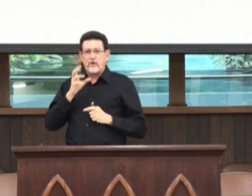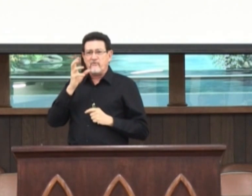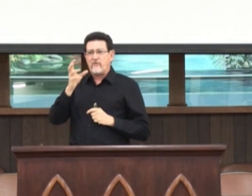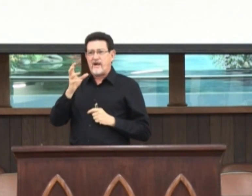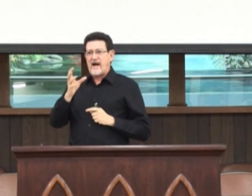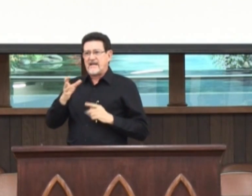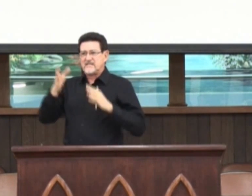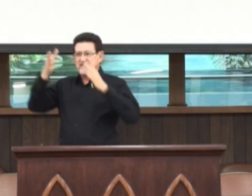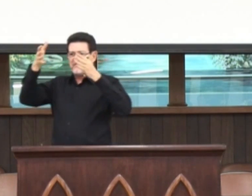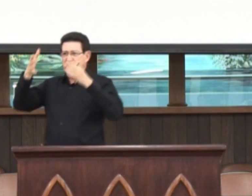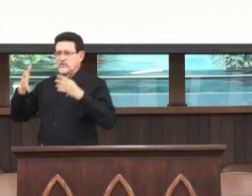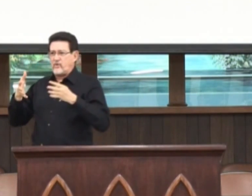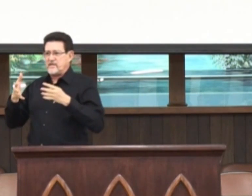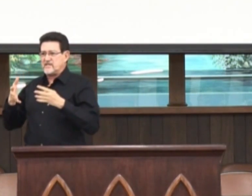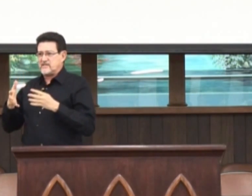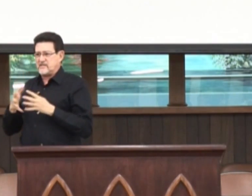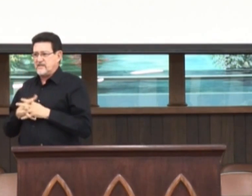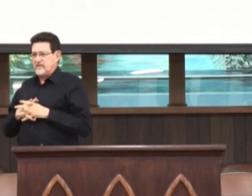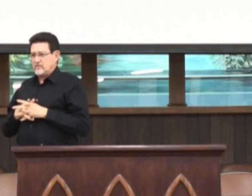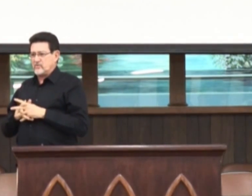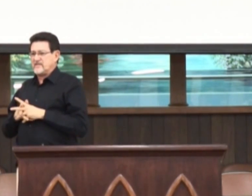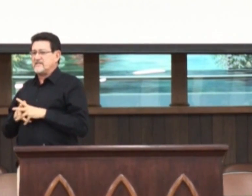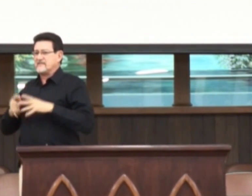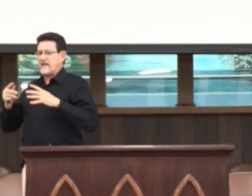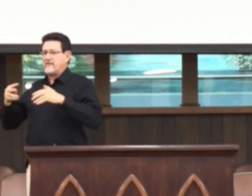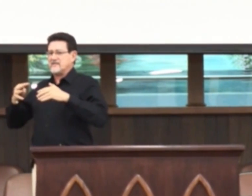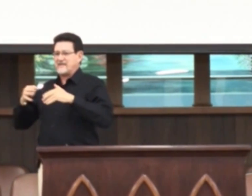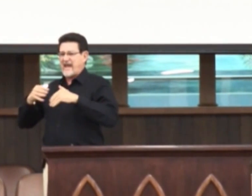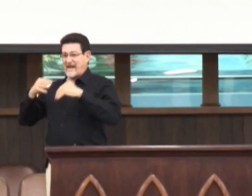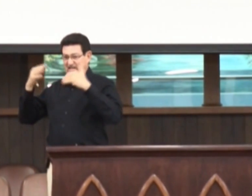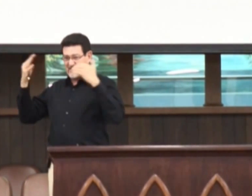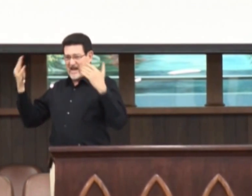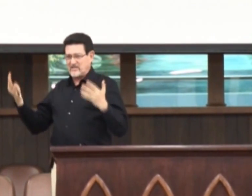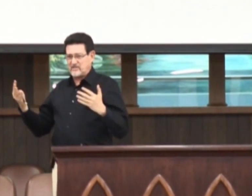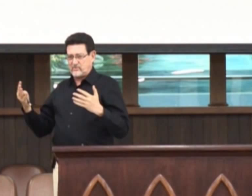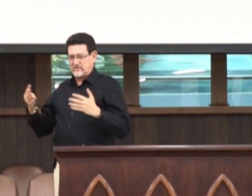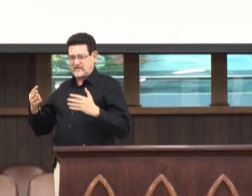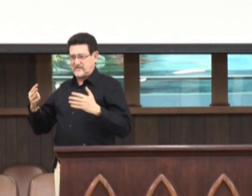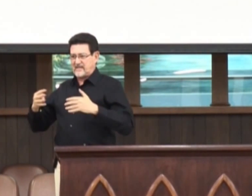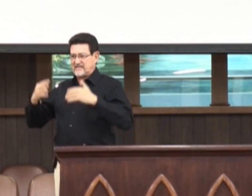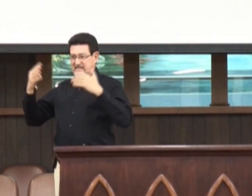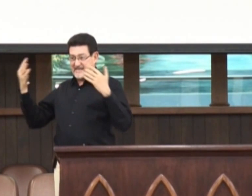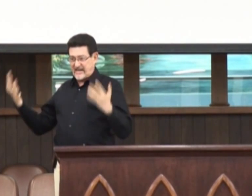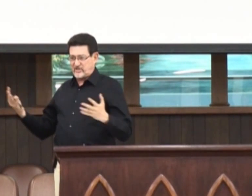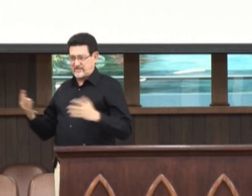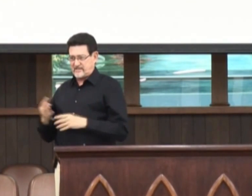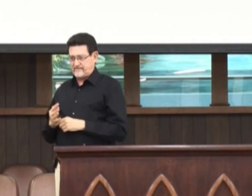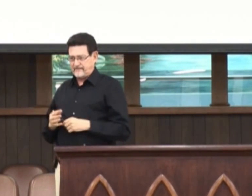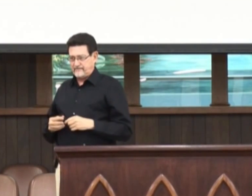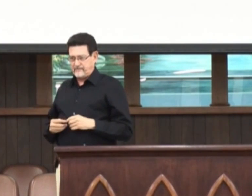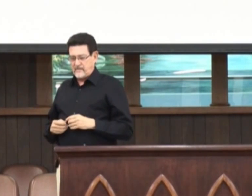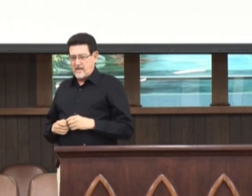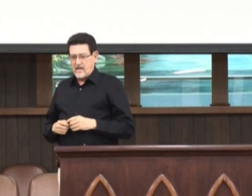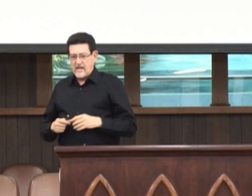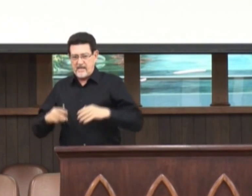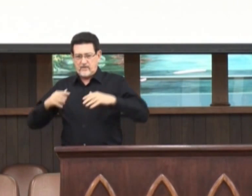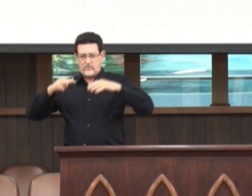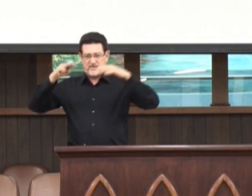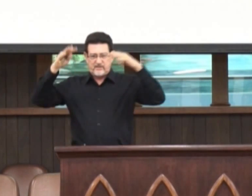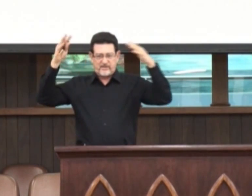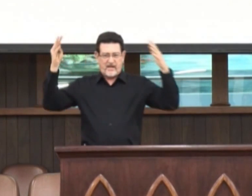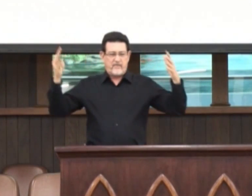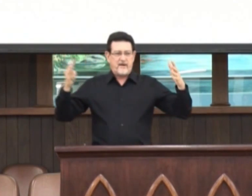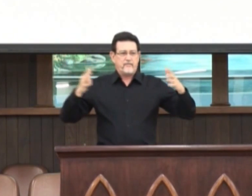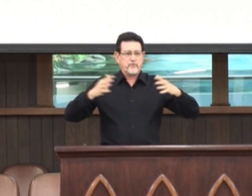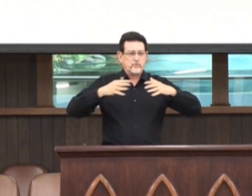para provocar as divisões dos sistemas eclesiásticos das igrejas e